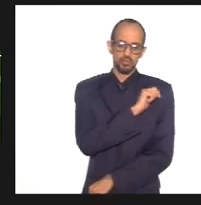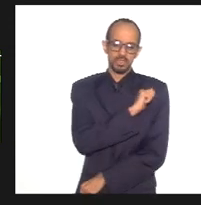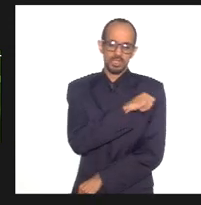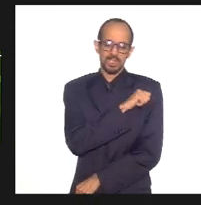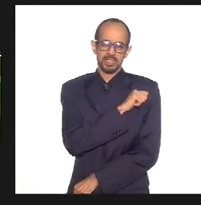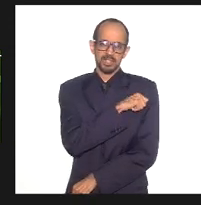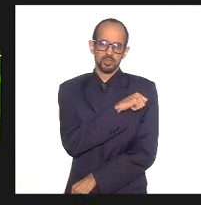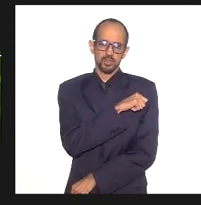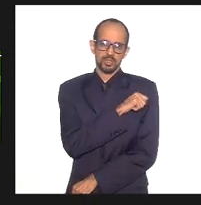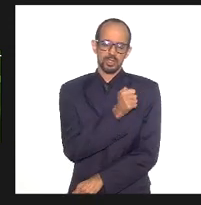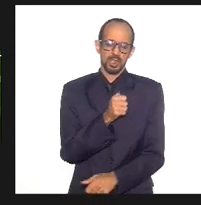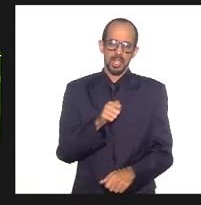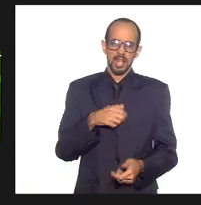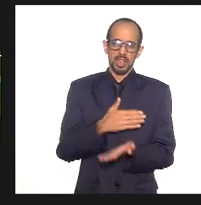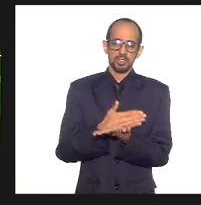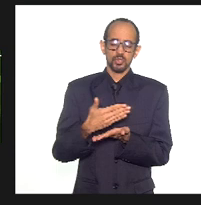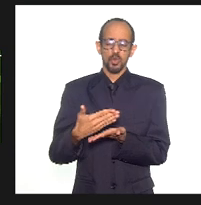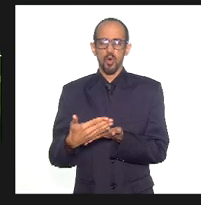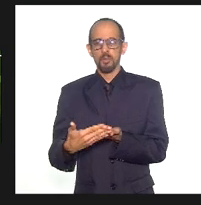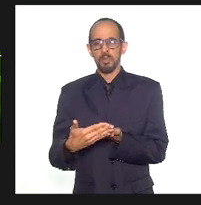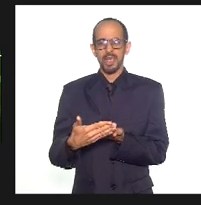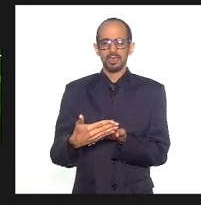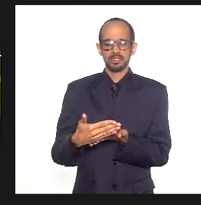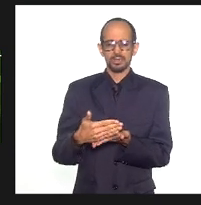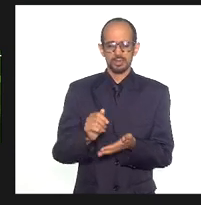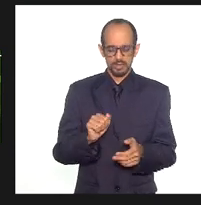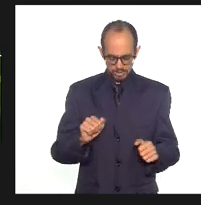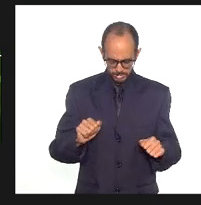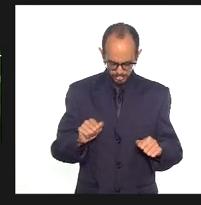fiscalizações, elas se iniciaram com